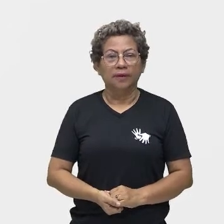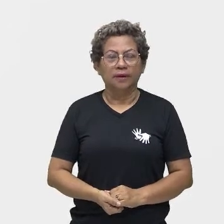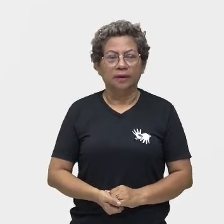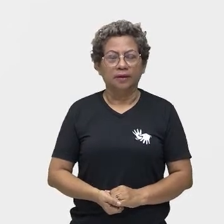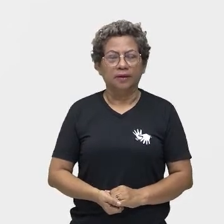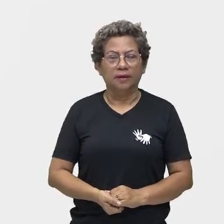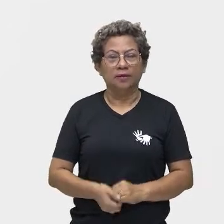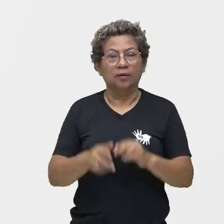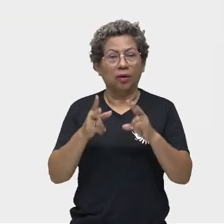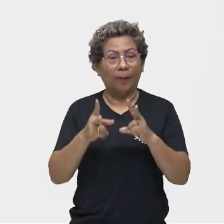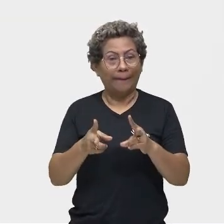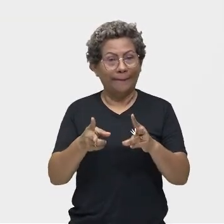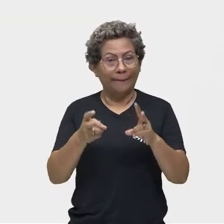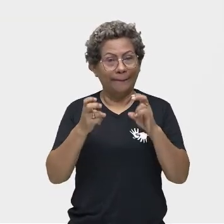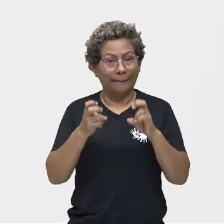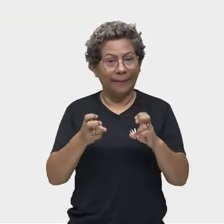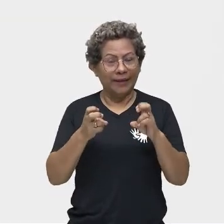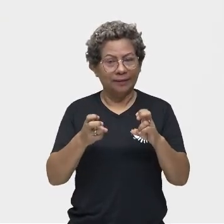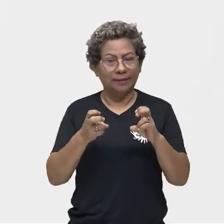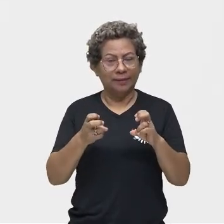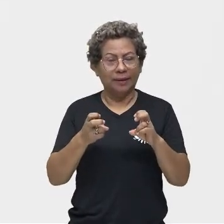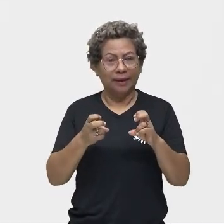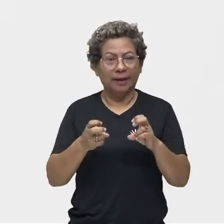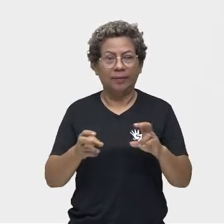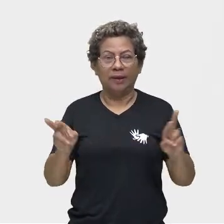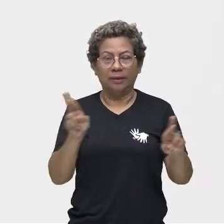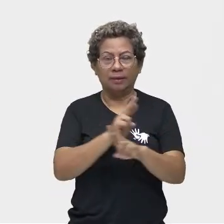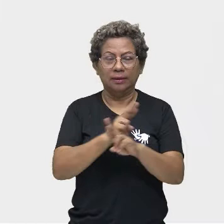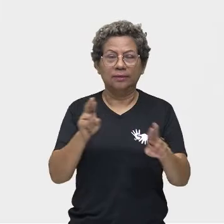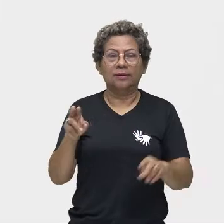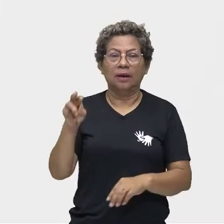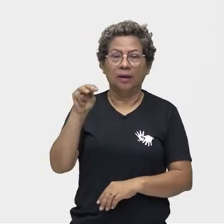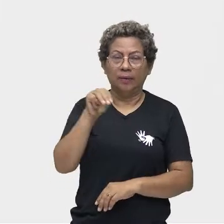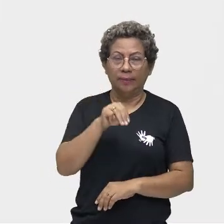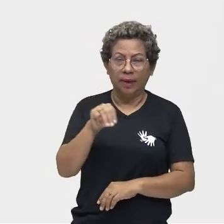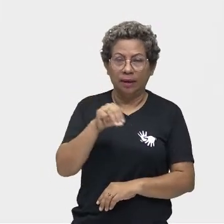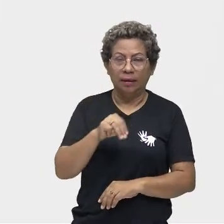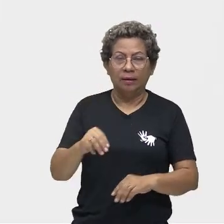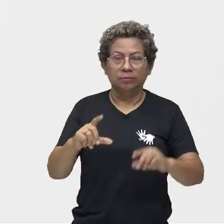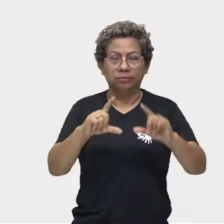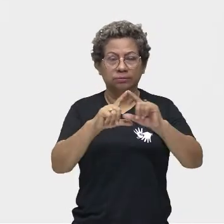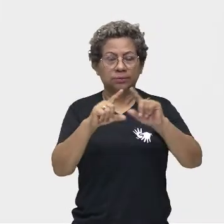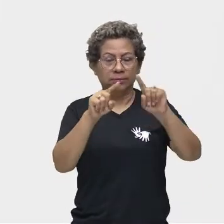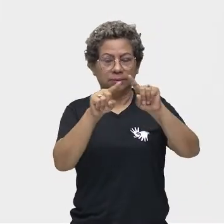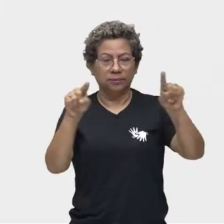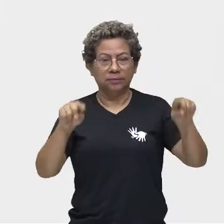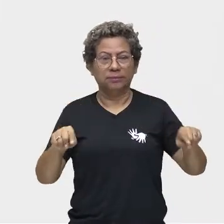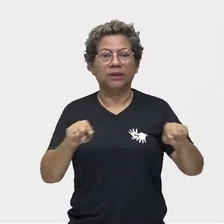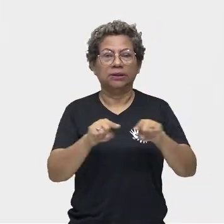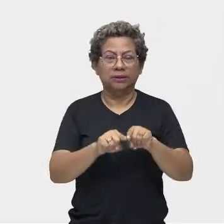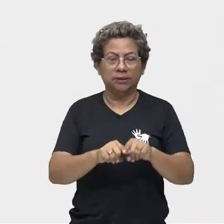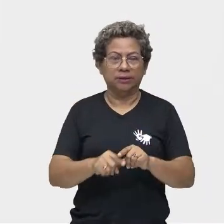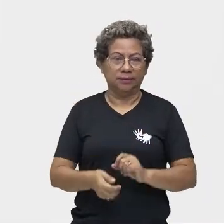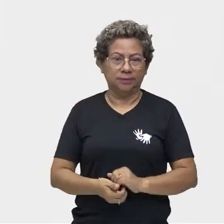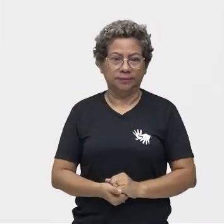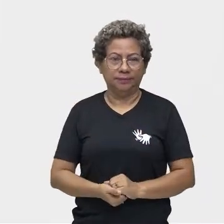Relações métricas no triângulo retângulo, né? As 4 relações importantes são: